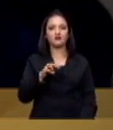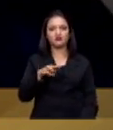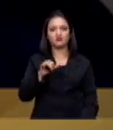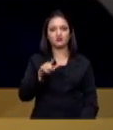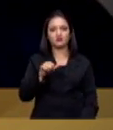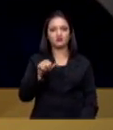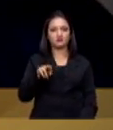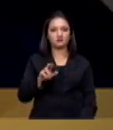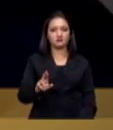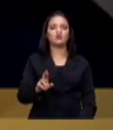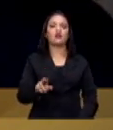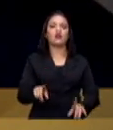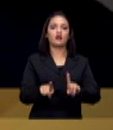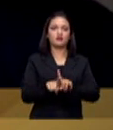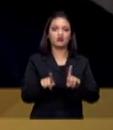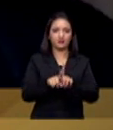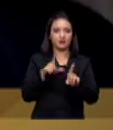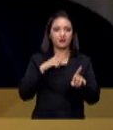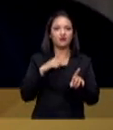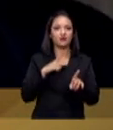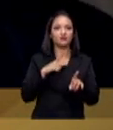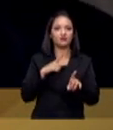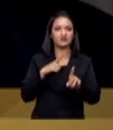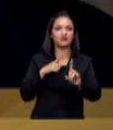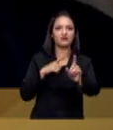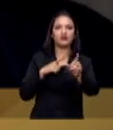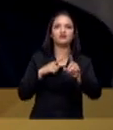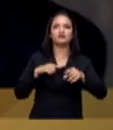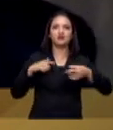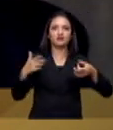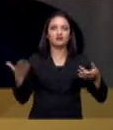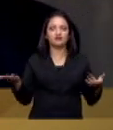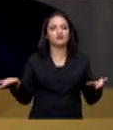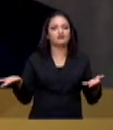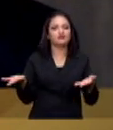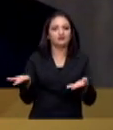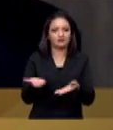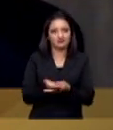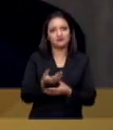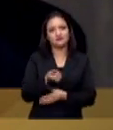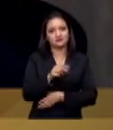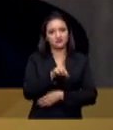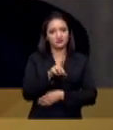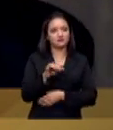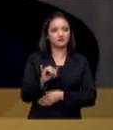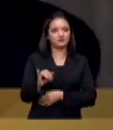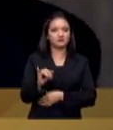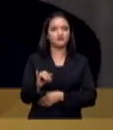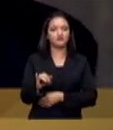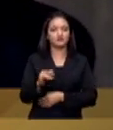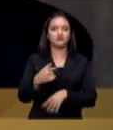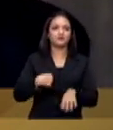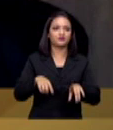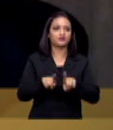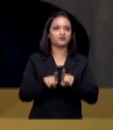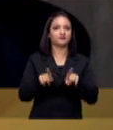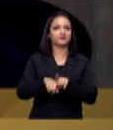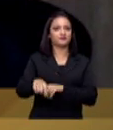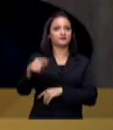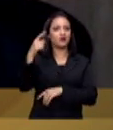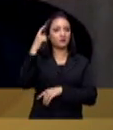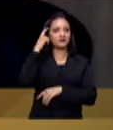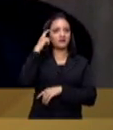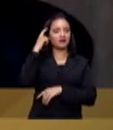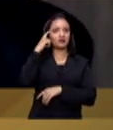da ação direta de inconstitucionalidade assim deduzida. É como também penso, acompanho